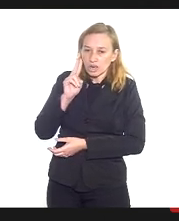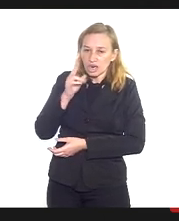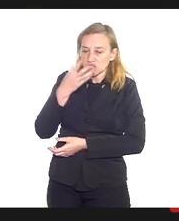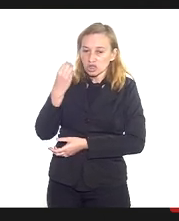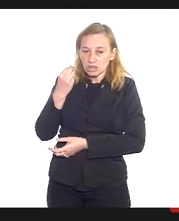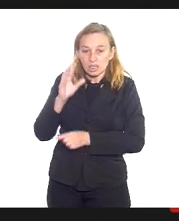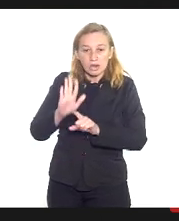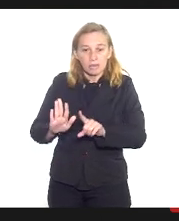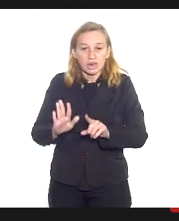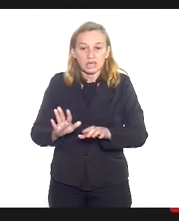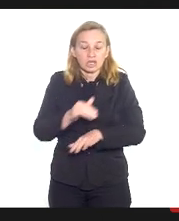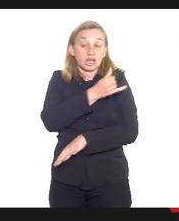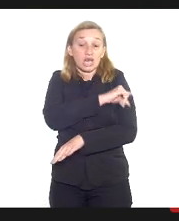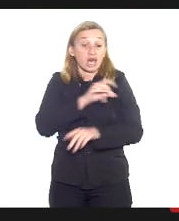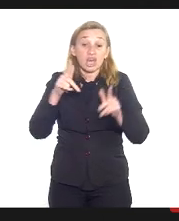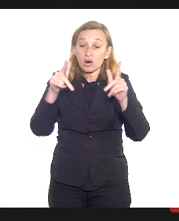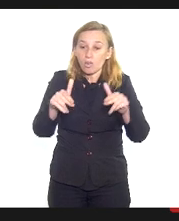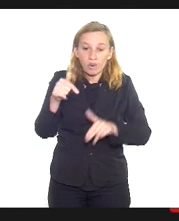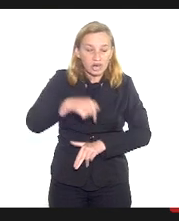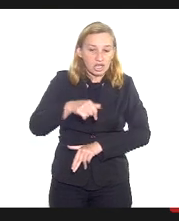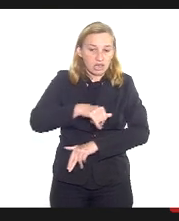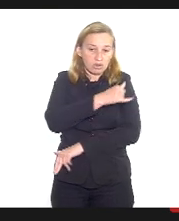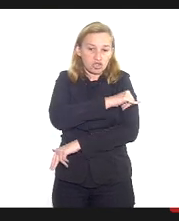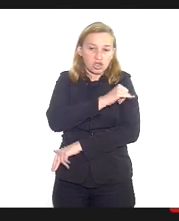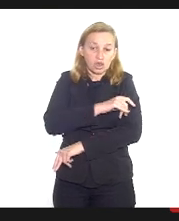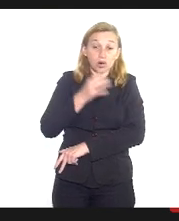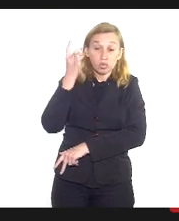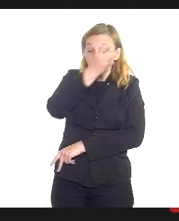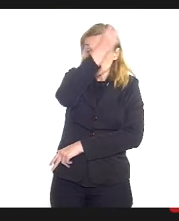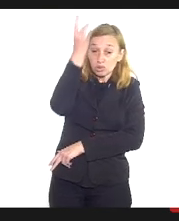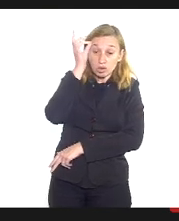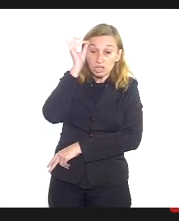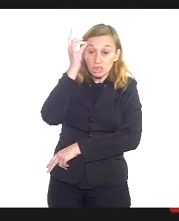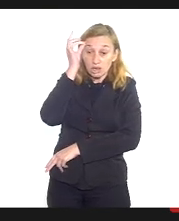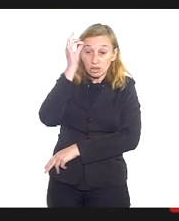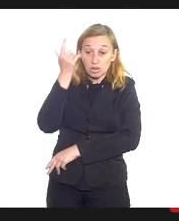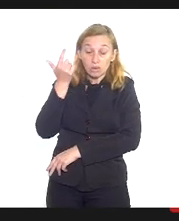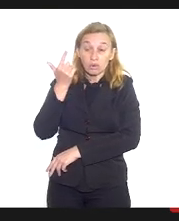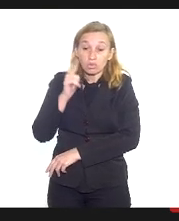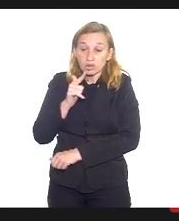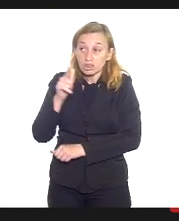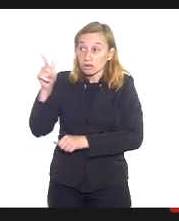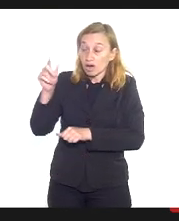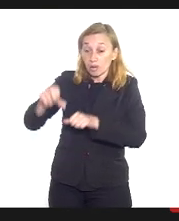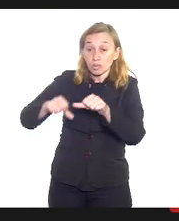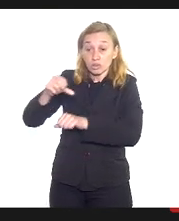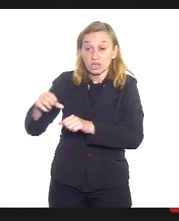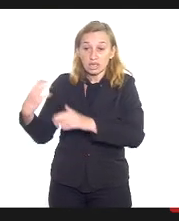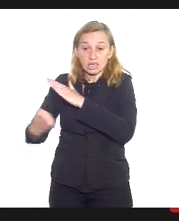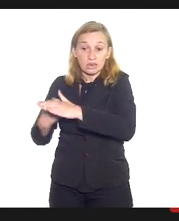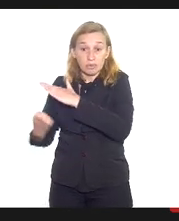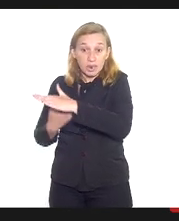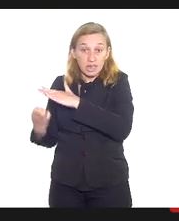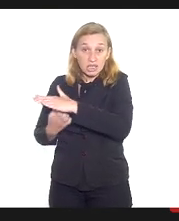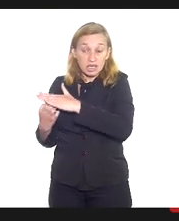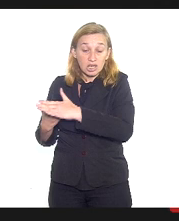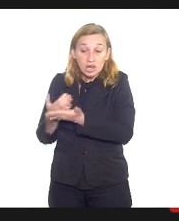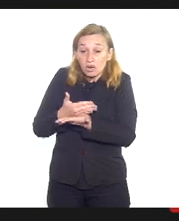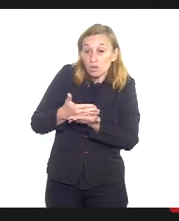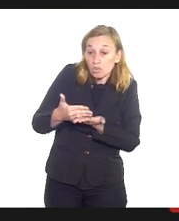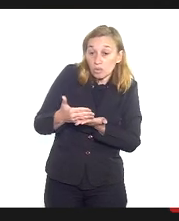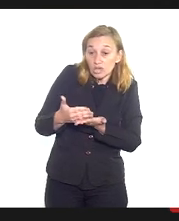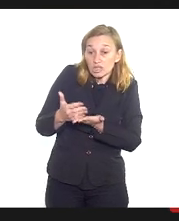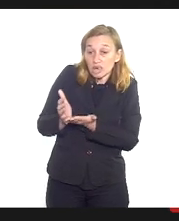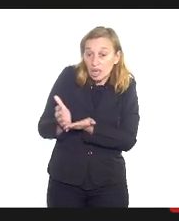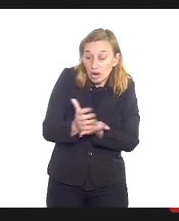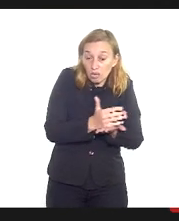Rio de Janeiro está vivendo, e o Espírito Santo conseguiu, de alguma forma, a mudança de postura das empresas, e elas começaram a ter até